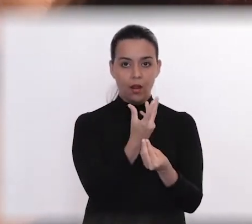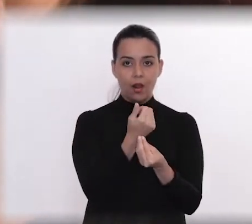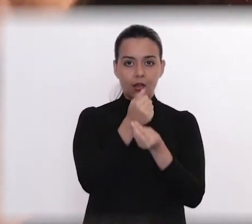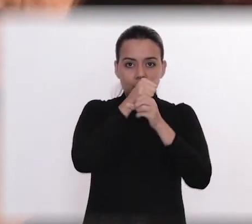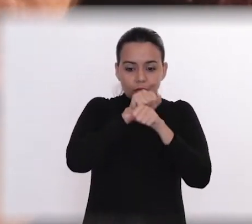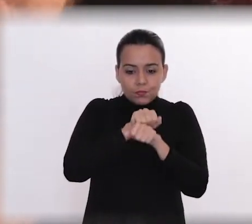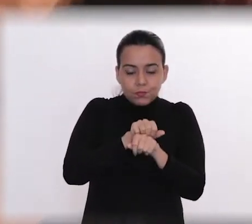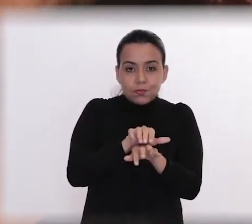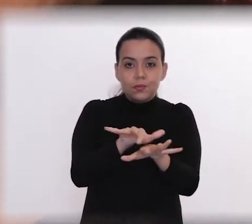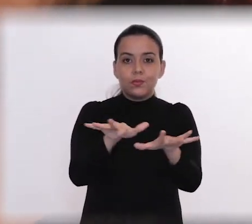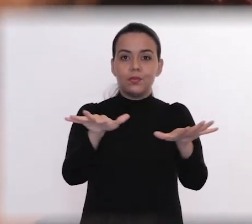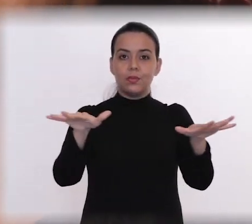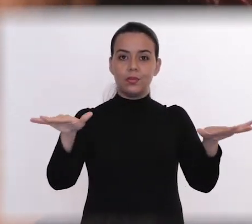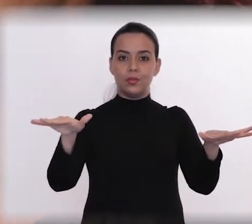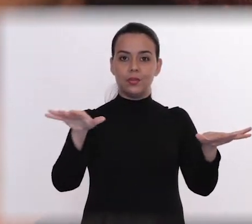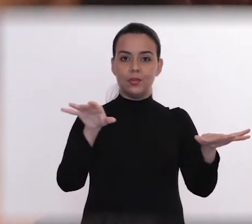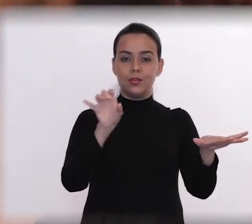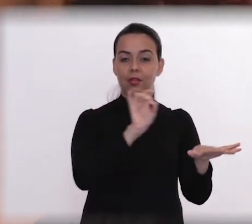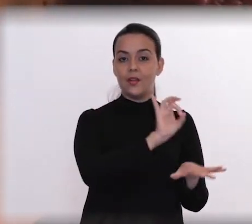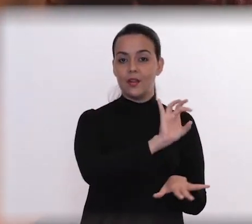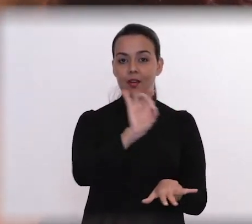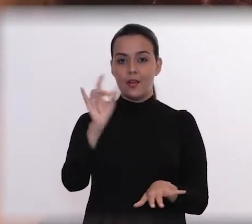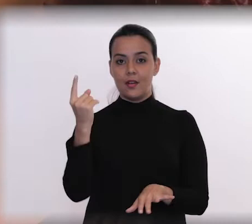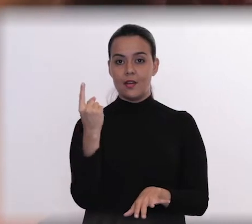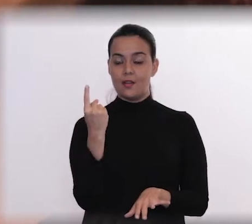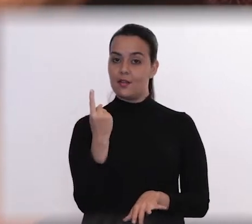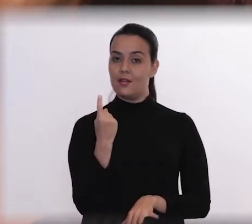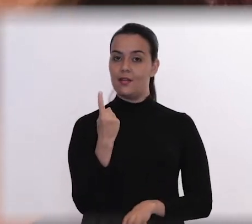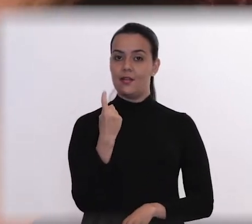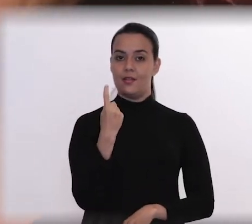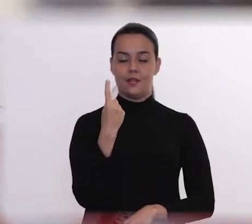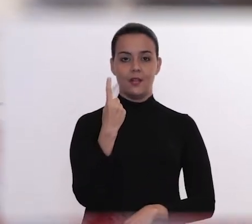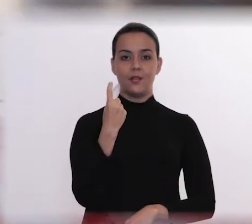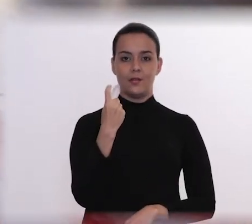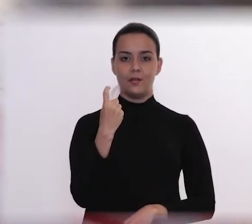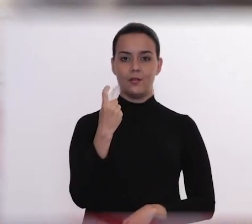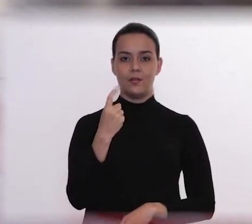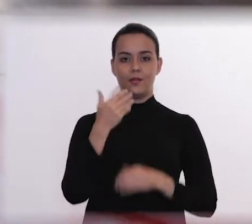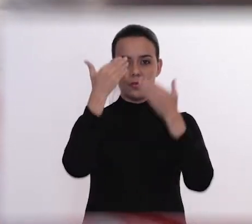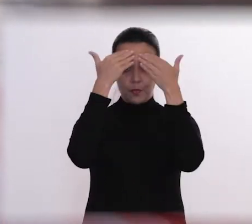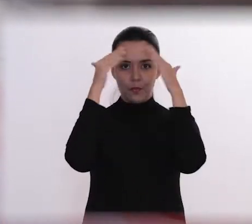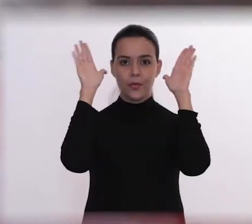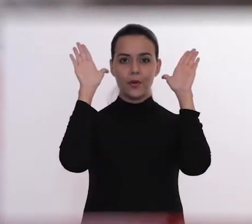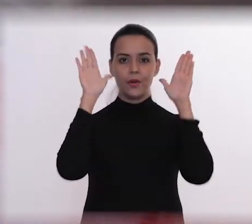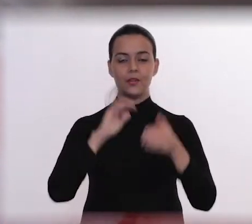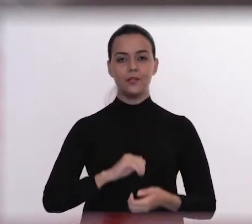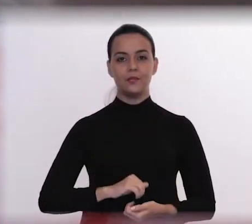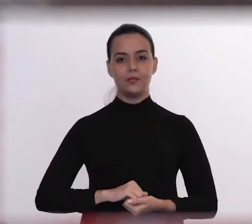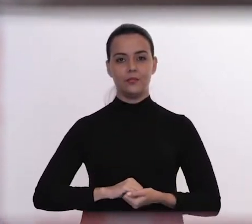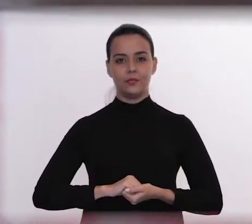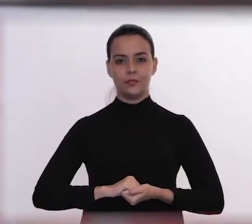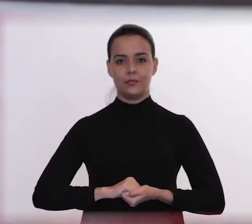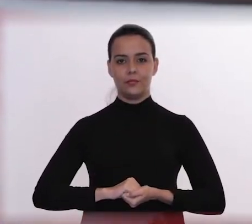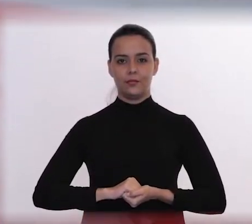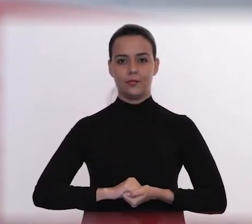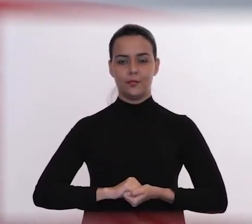as subjetividades, expandir as potências criativas dos seres humanos.